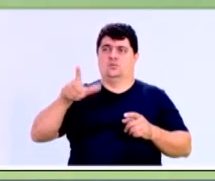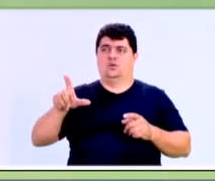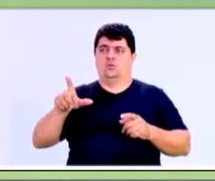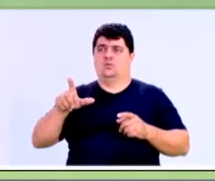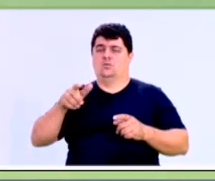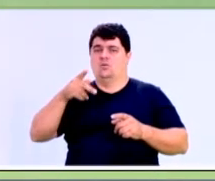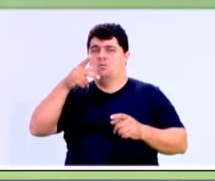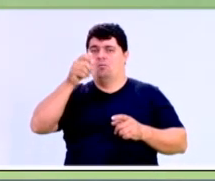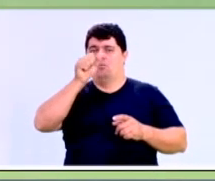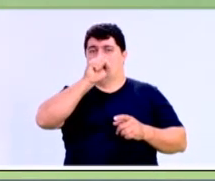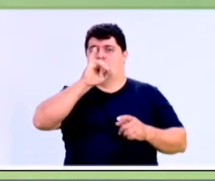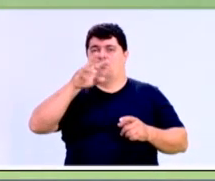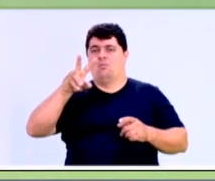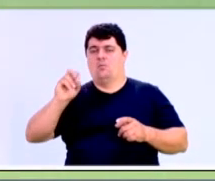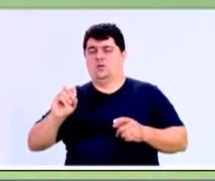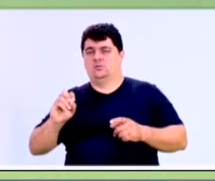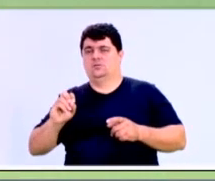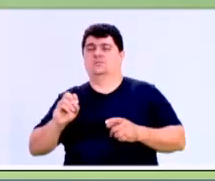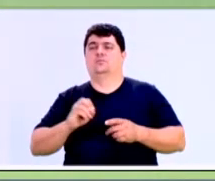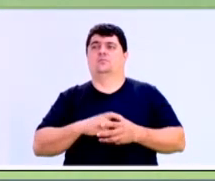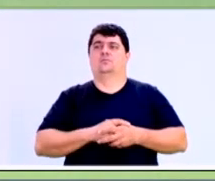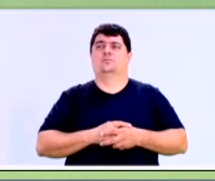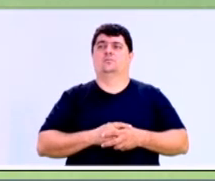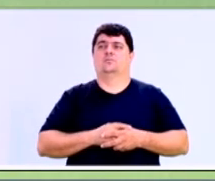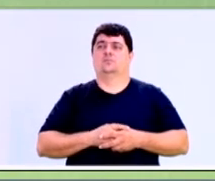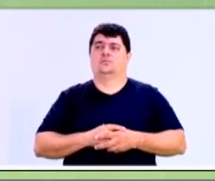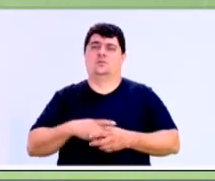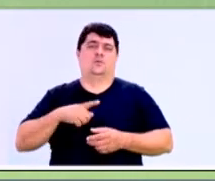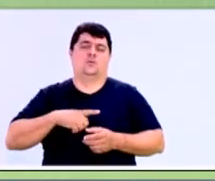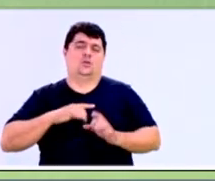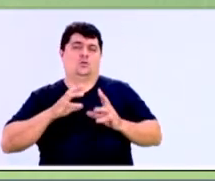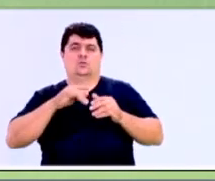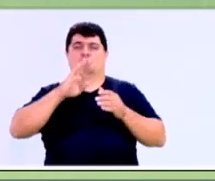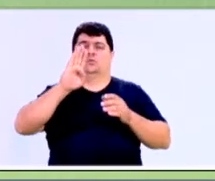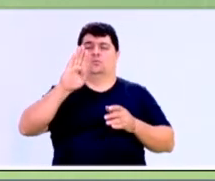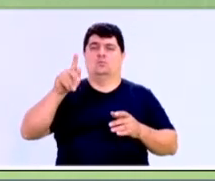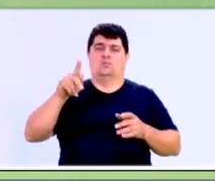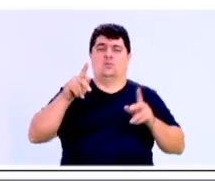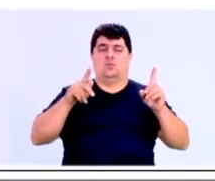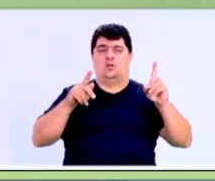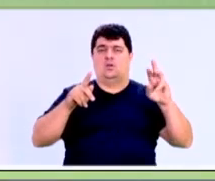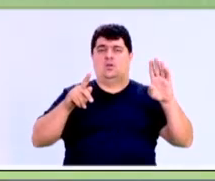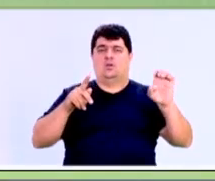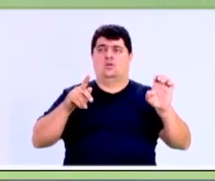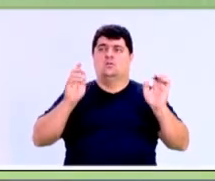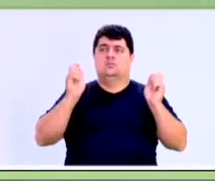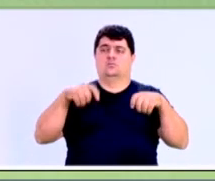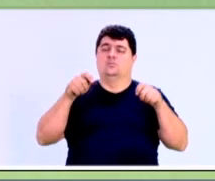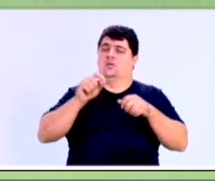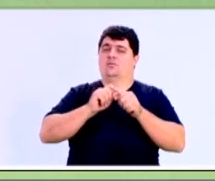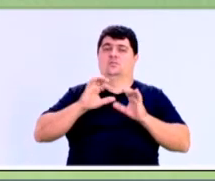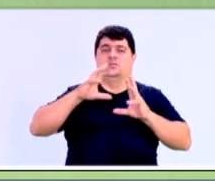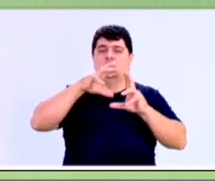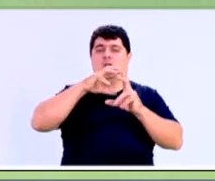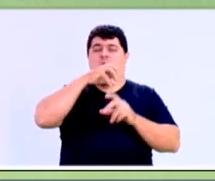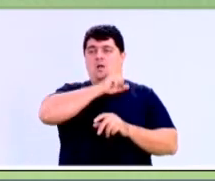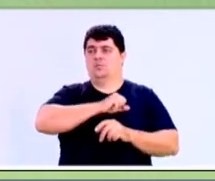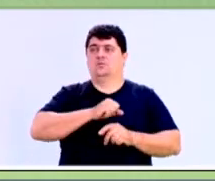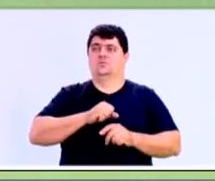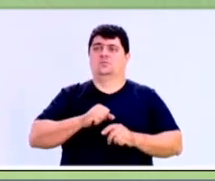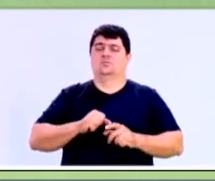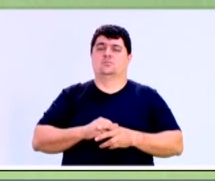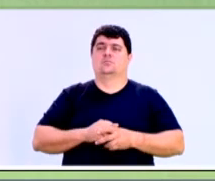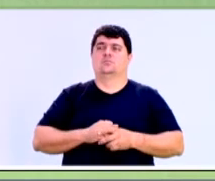meus passivos, ok? Então já tenho balanço patrimonial e DRE. Tendo isso em mãos, eu consigo calcular todos os